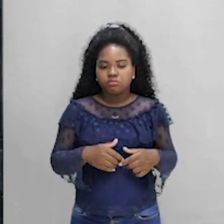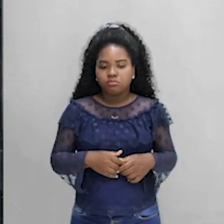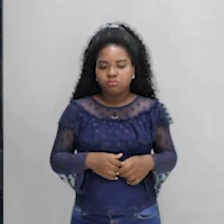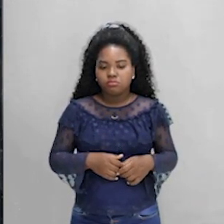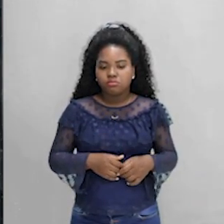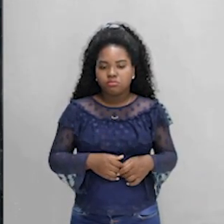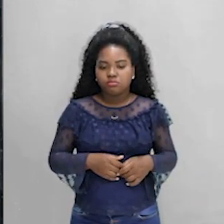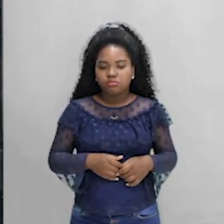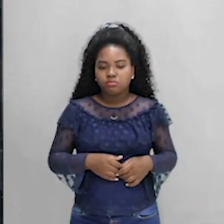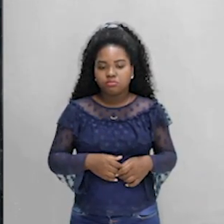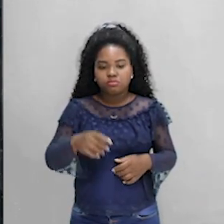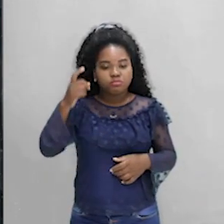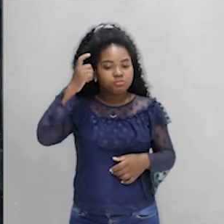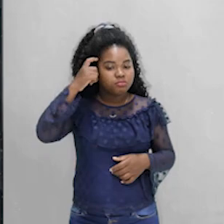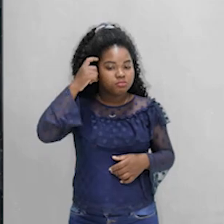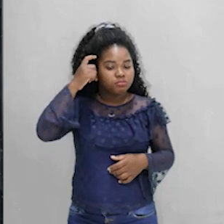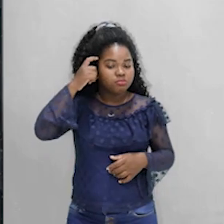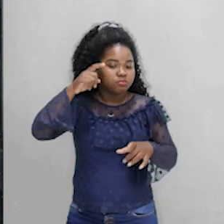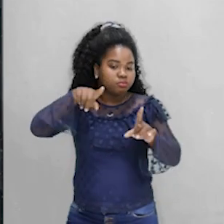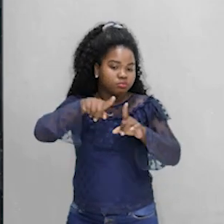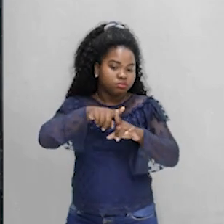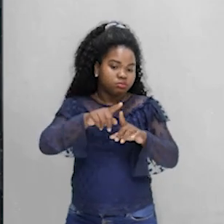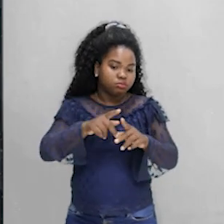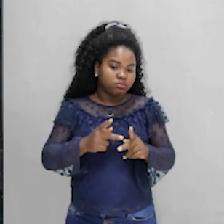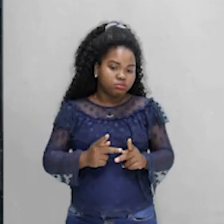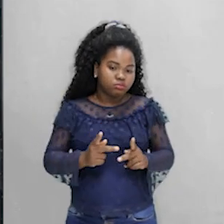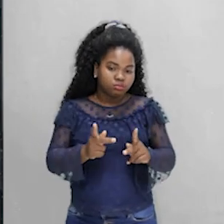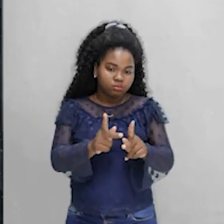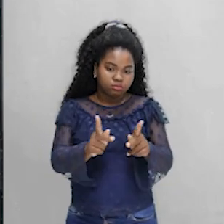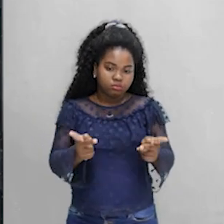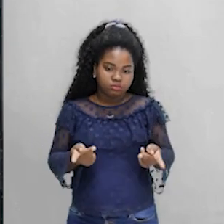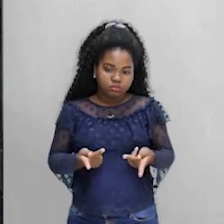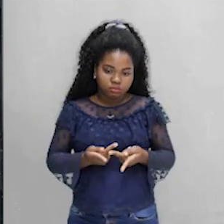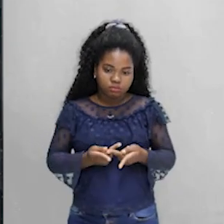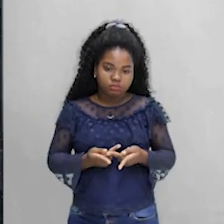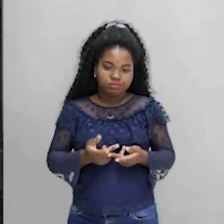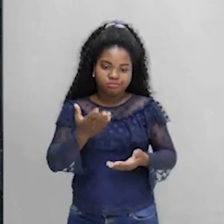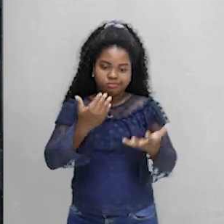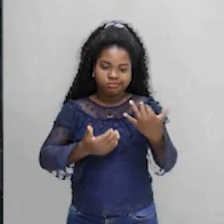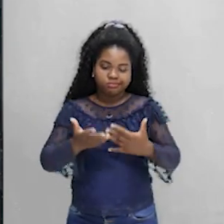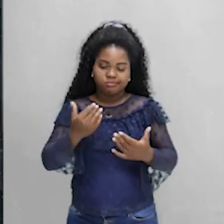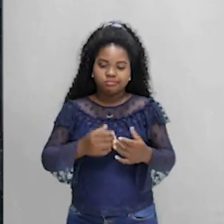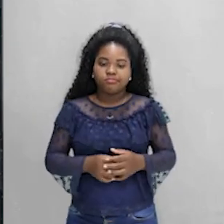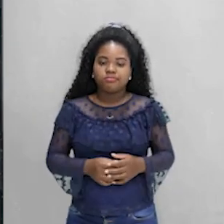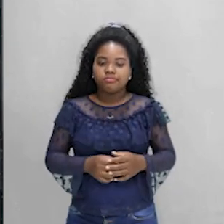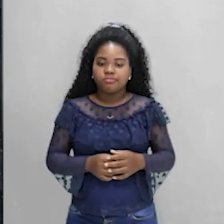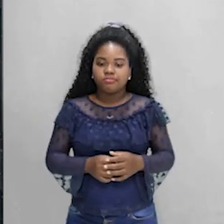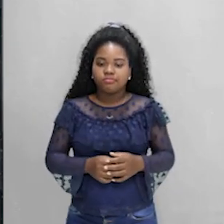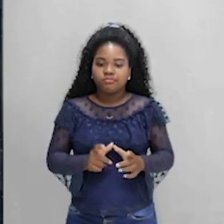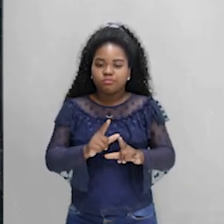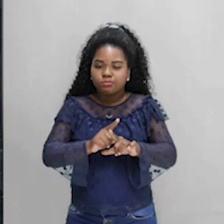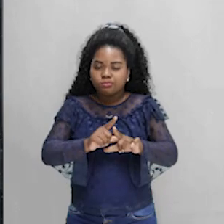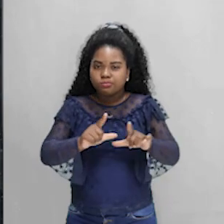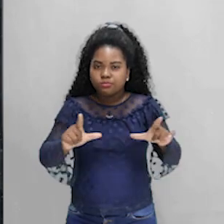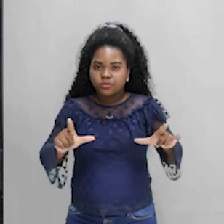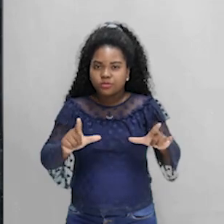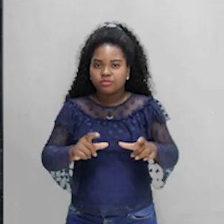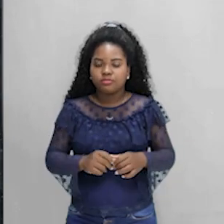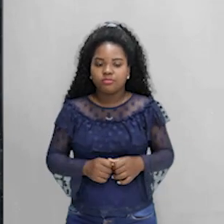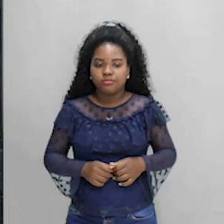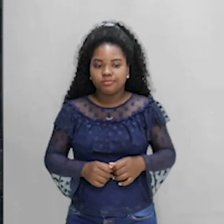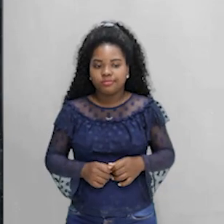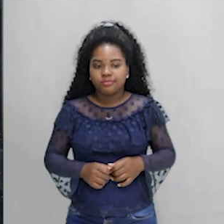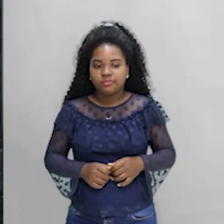trabalhando. Você pode também pensar que ele está com um prato de comida vazio. Então, são muitas coisas que você pode observar. Então, é um